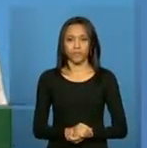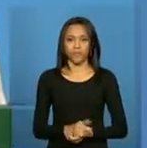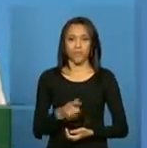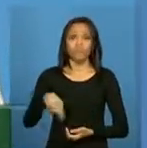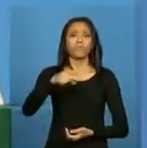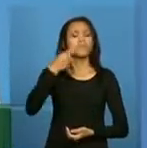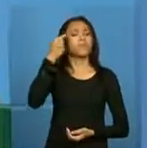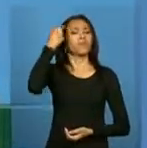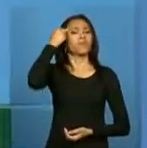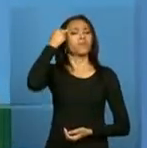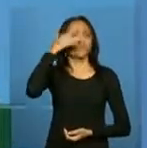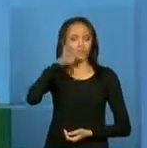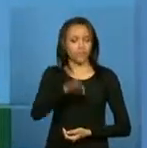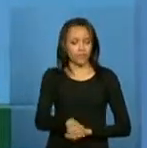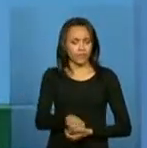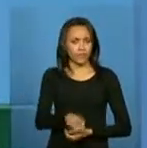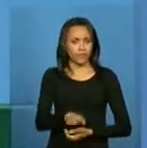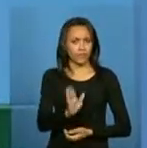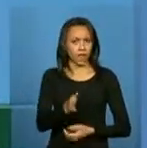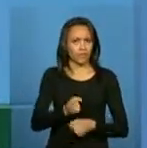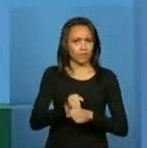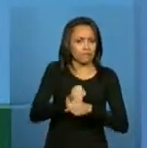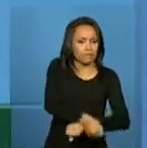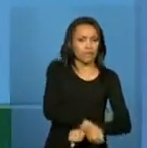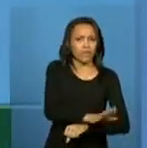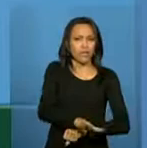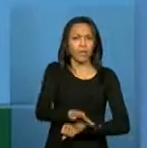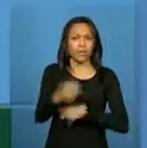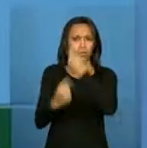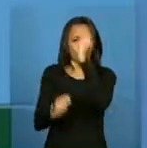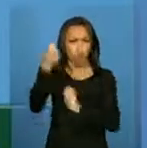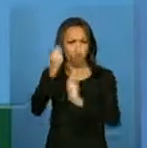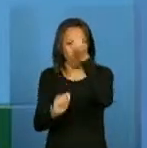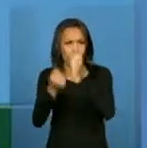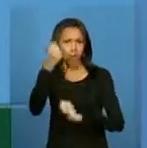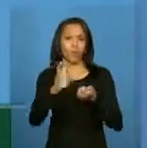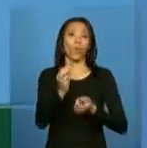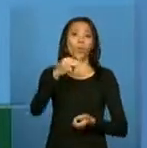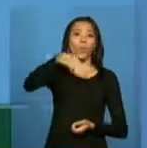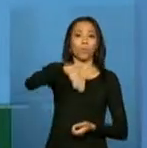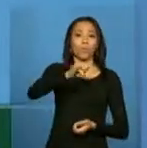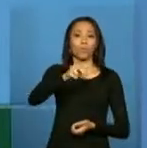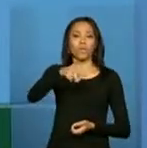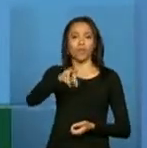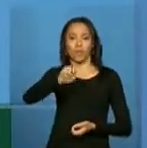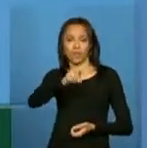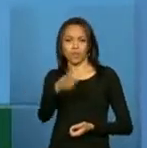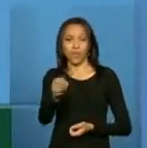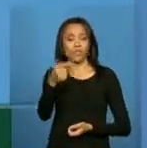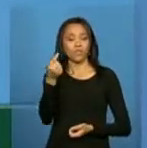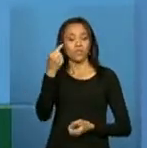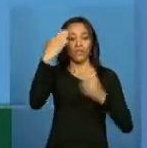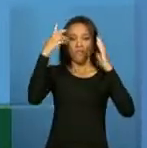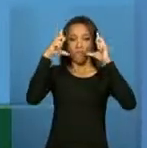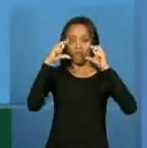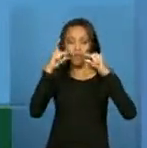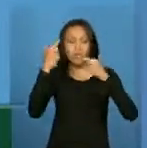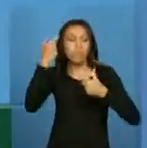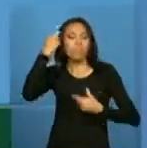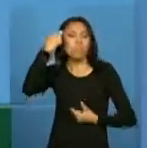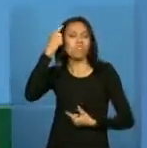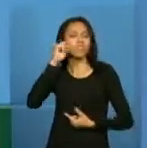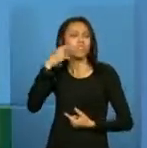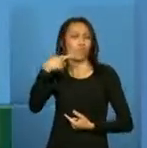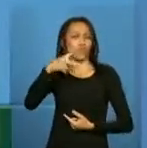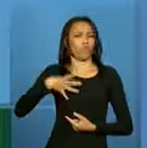Pensem agora numa criança trabalhando numa fábrica ou numa mineradora. Agora pensem, fechem os olhos e pensem se fosse o filho de